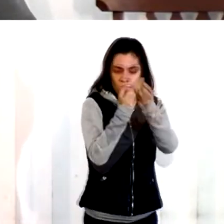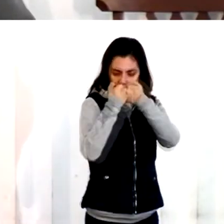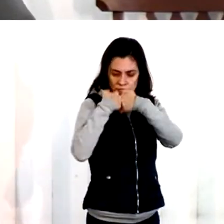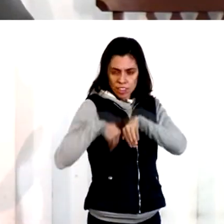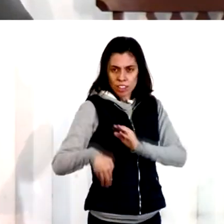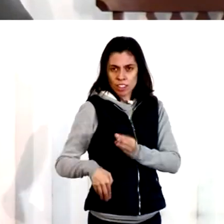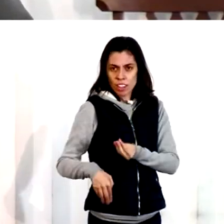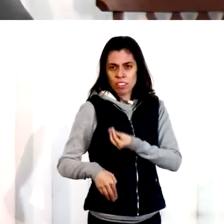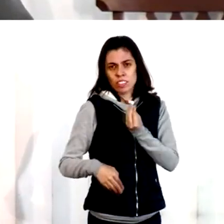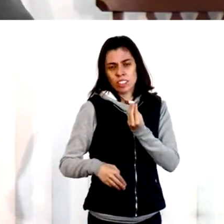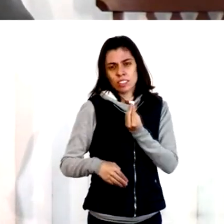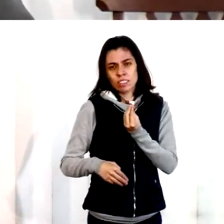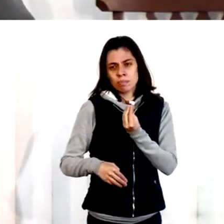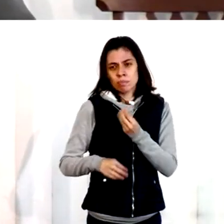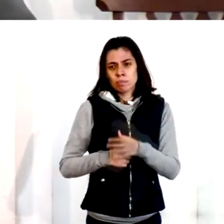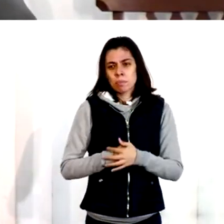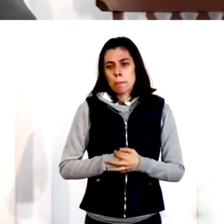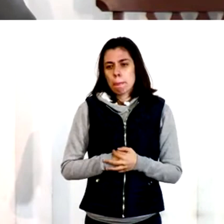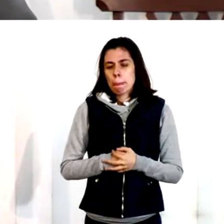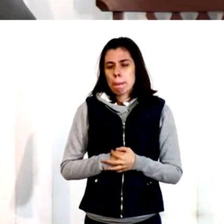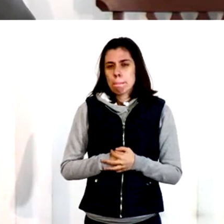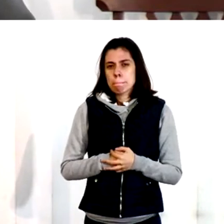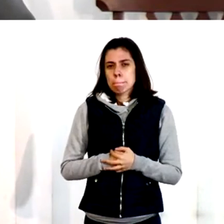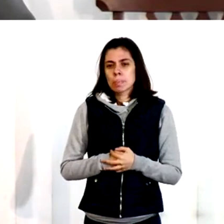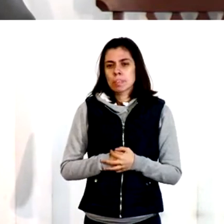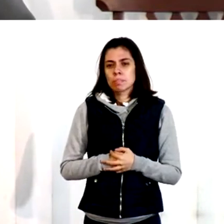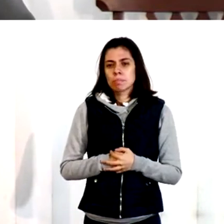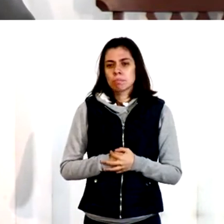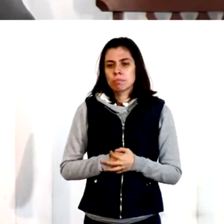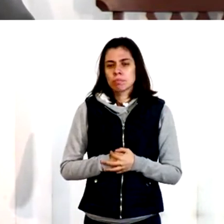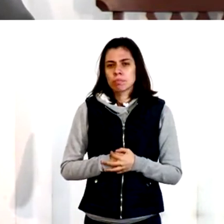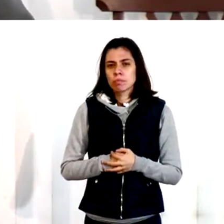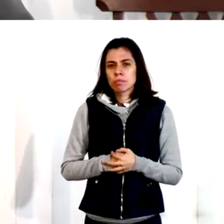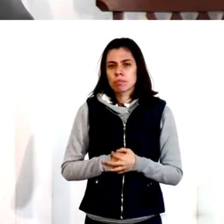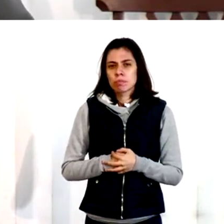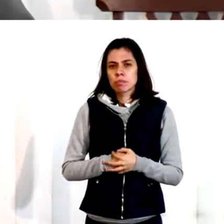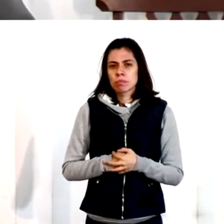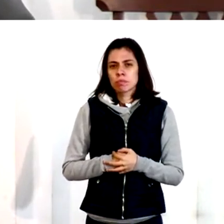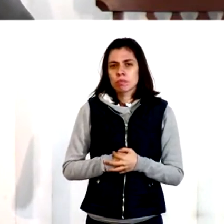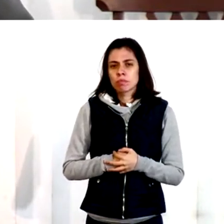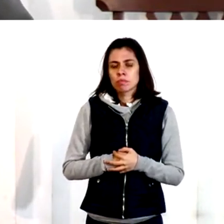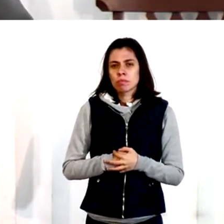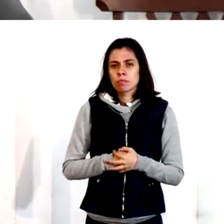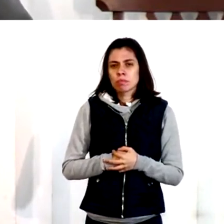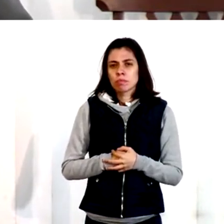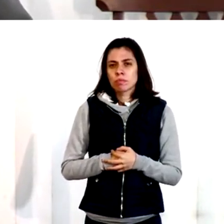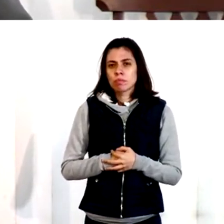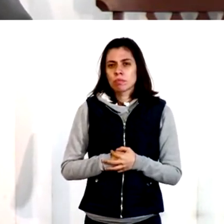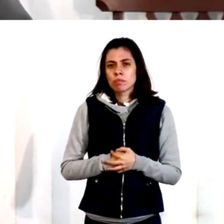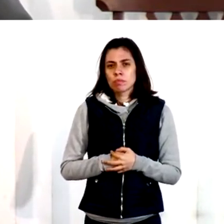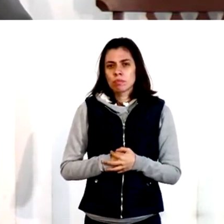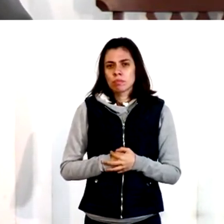mostrar crescimento espiritual. Para Pedro era assim. Continua sendo assim.